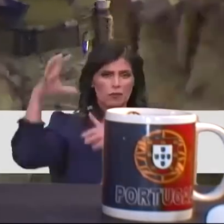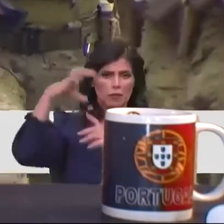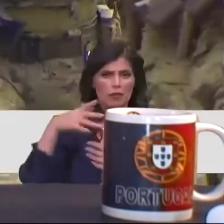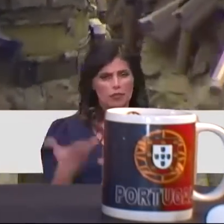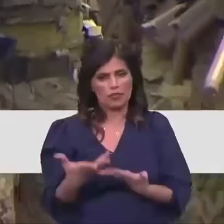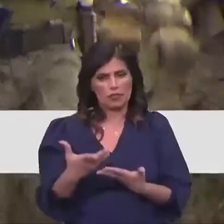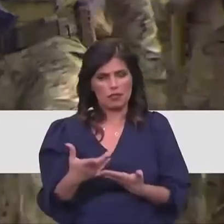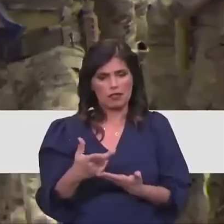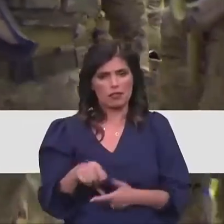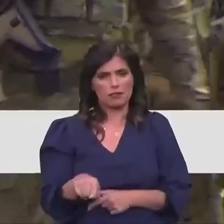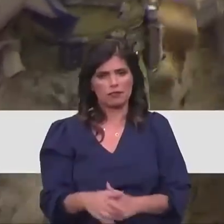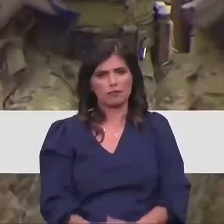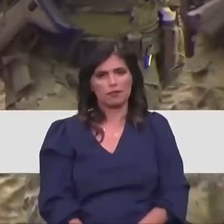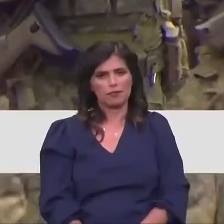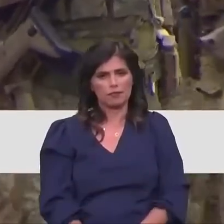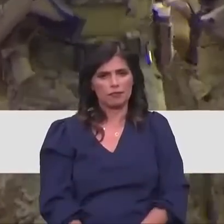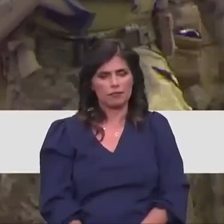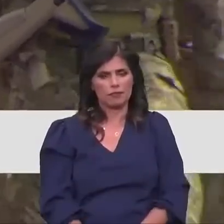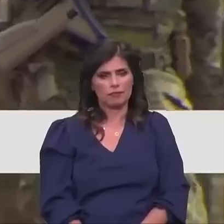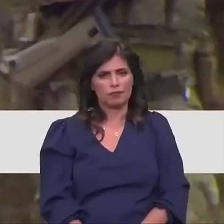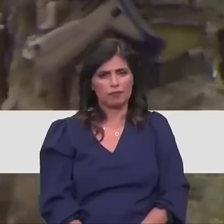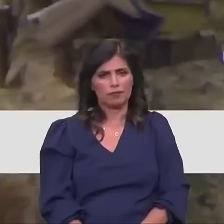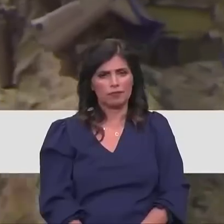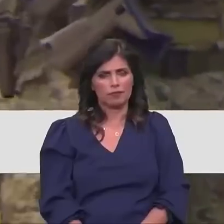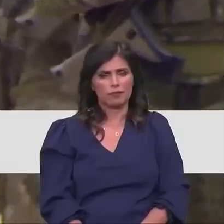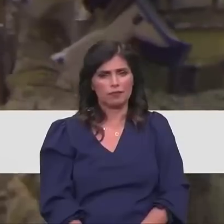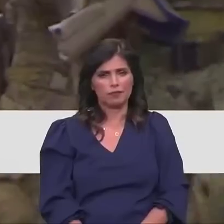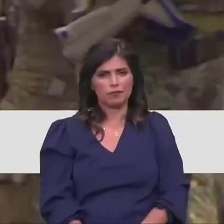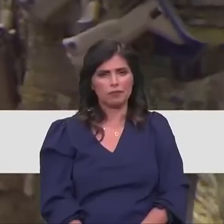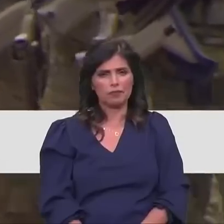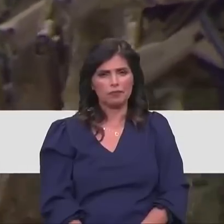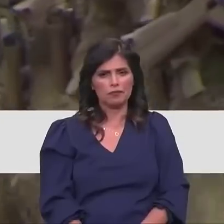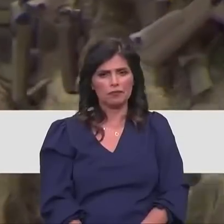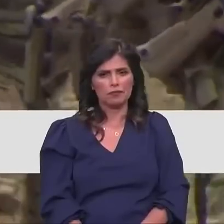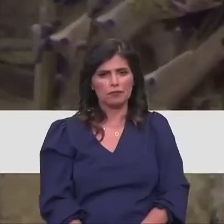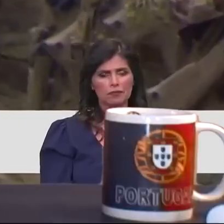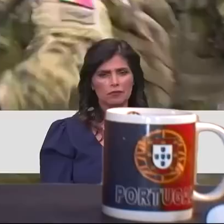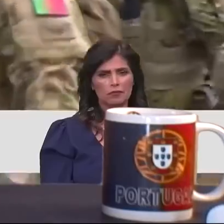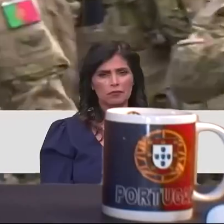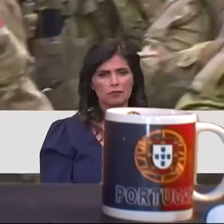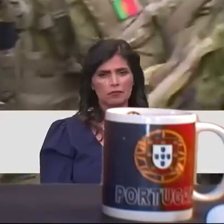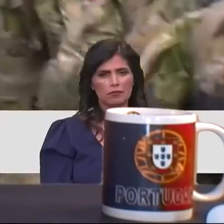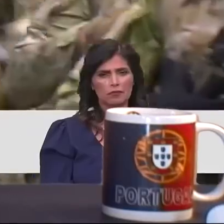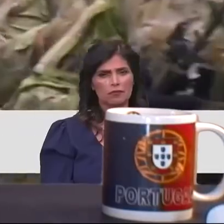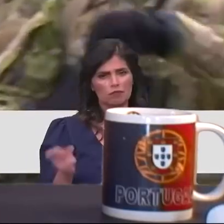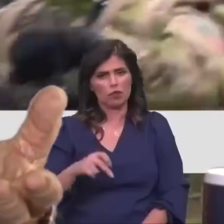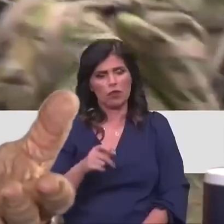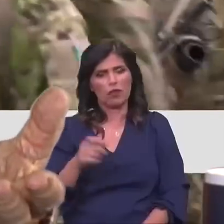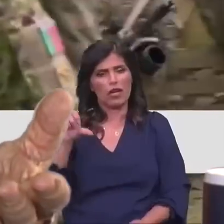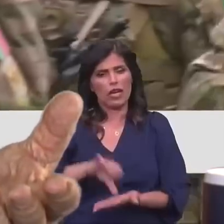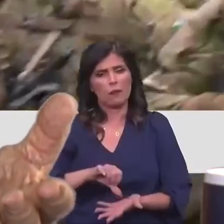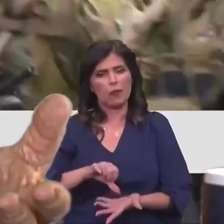isso mesmo que ia acontecer nós não temos rigorosamente nada em termos militares a não ser